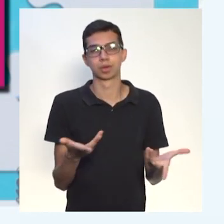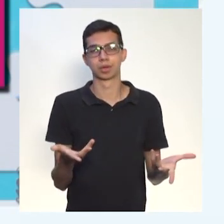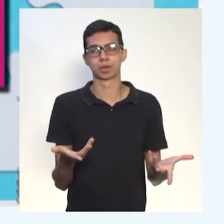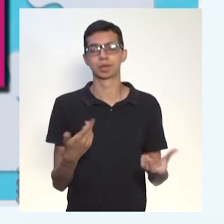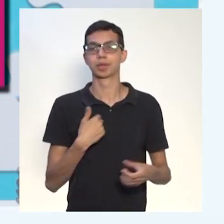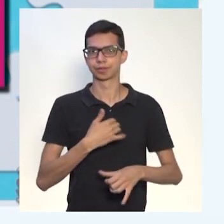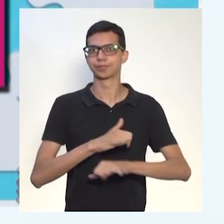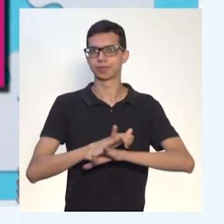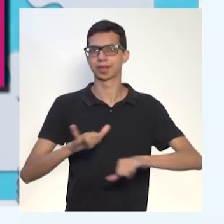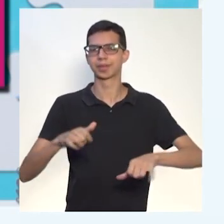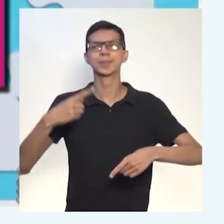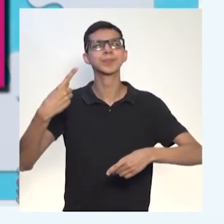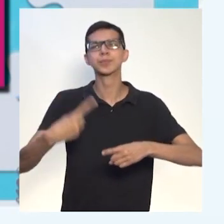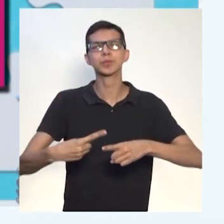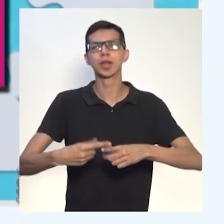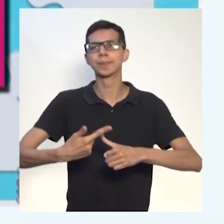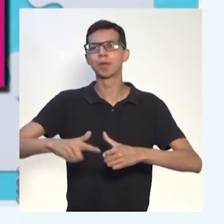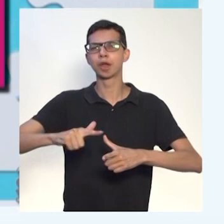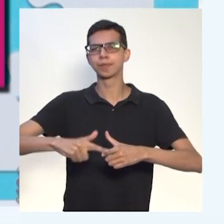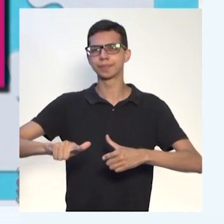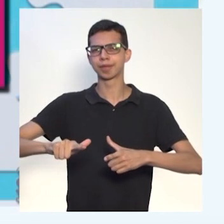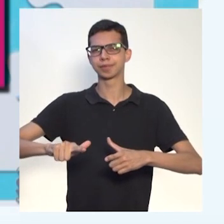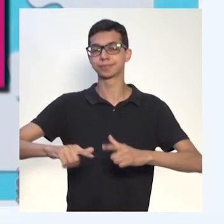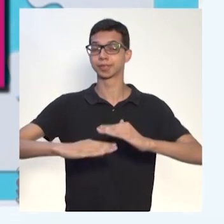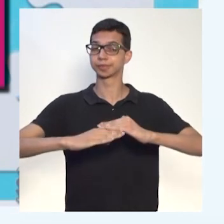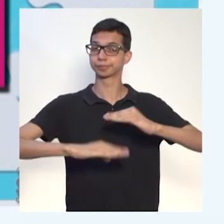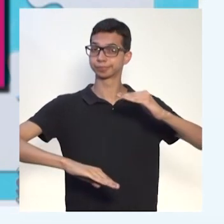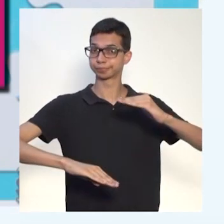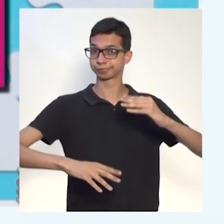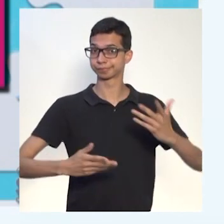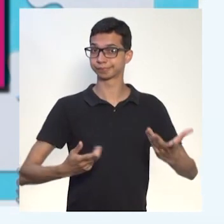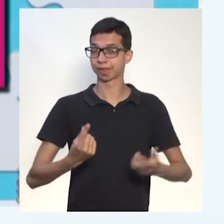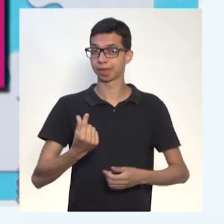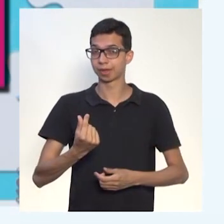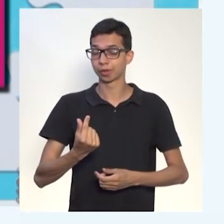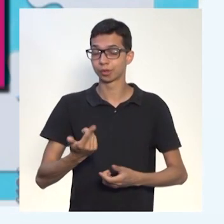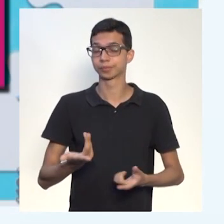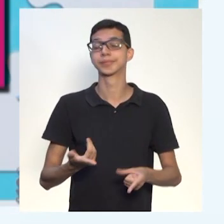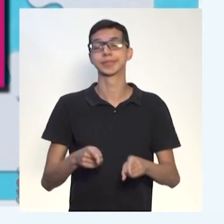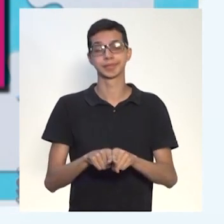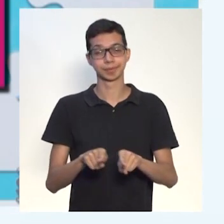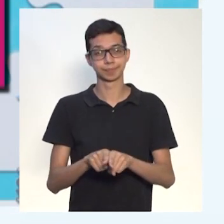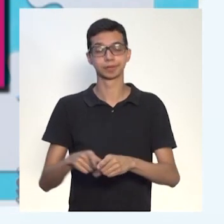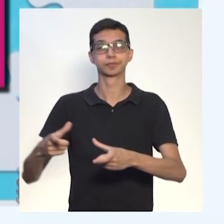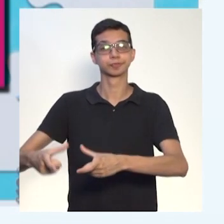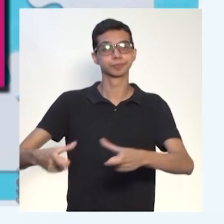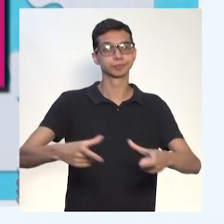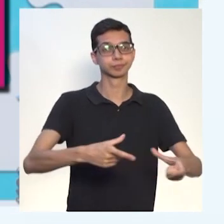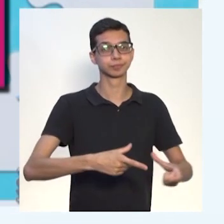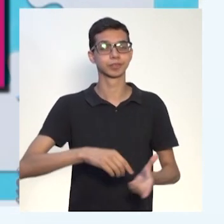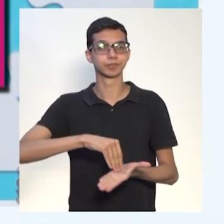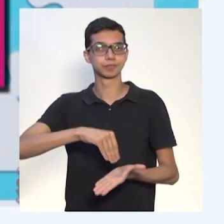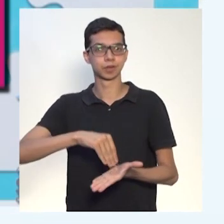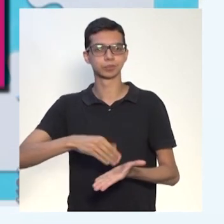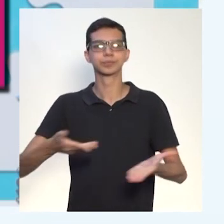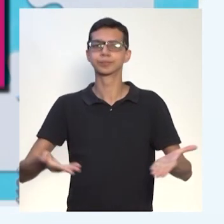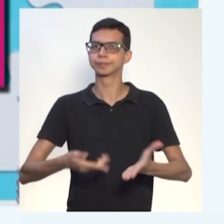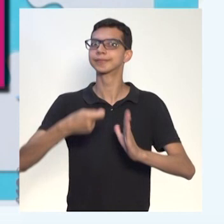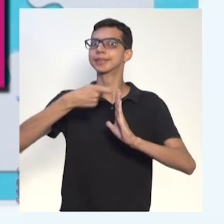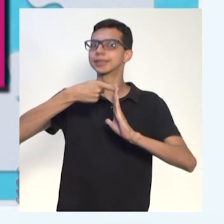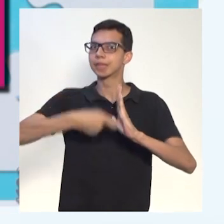econômicas e geográficas. O que agora os textos ajudaram a gente a ter certeza? Que as